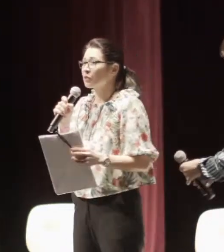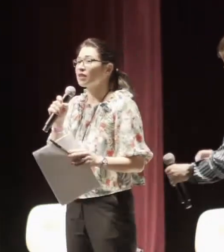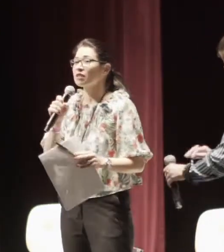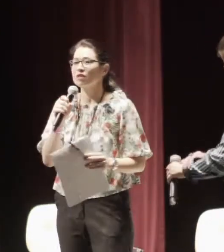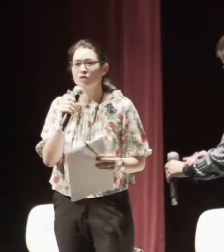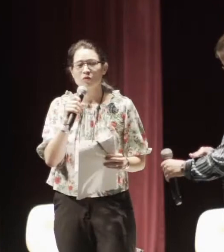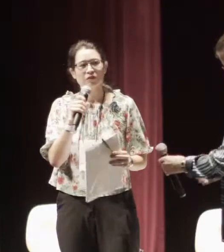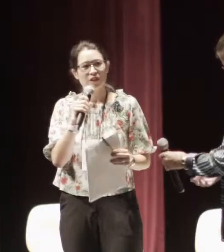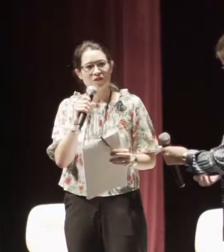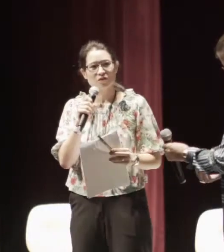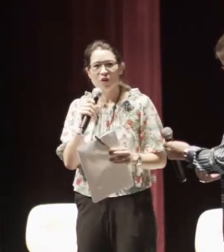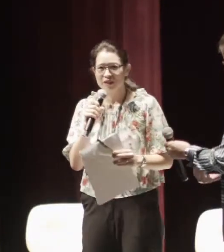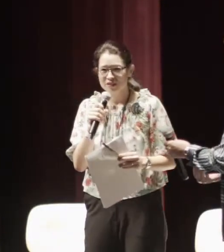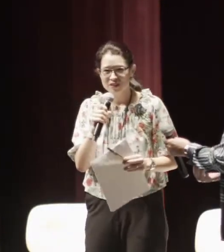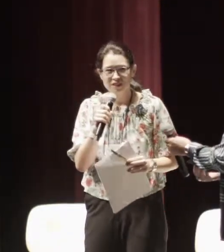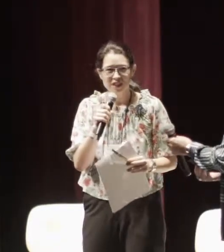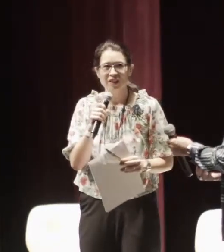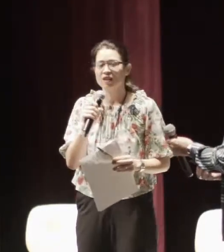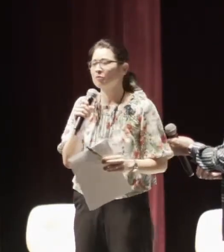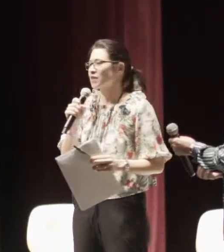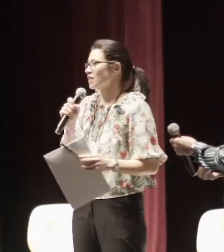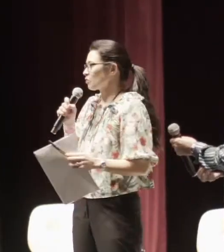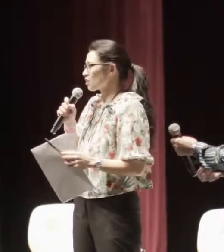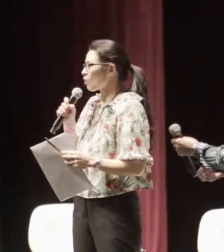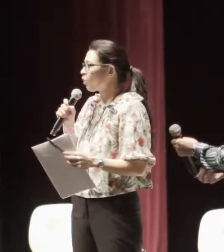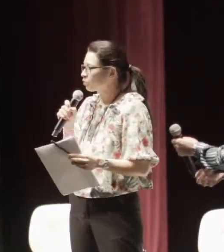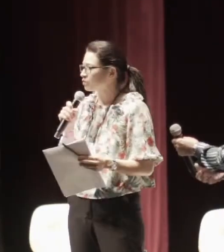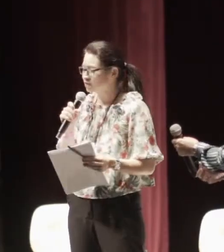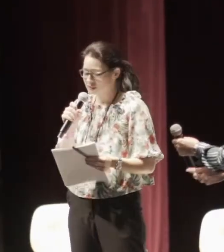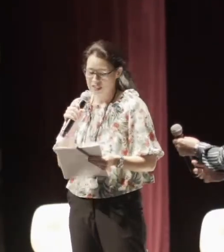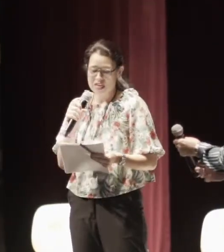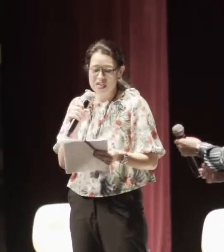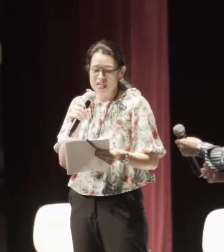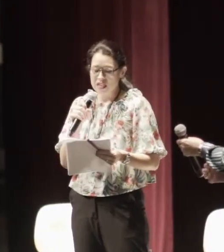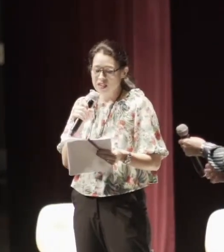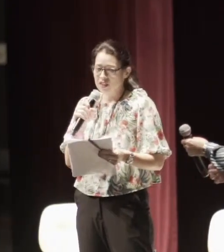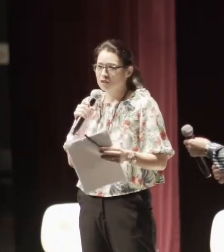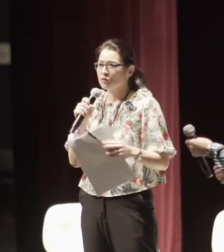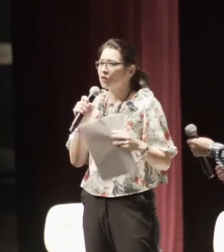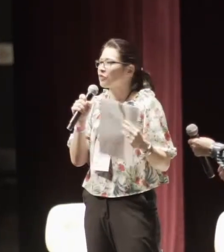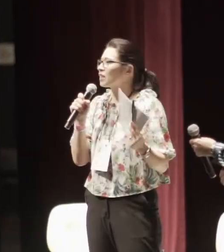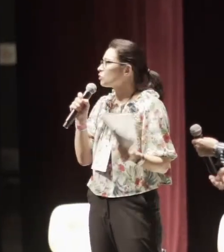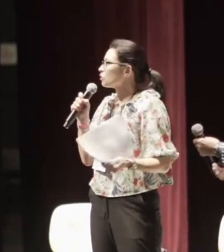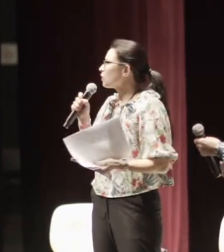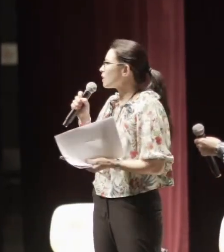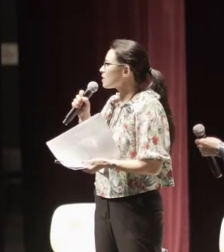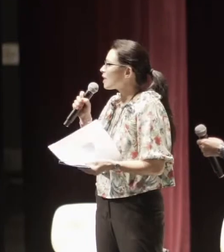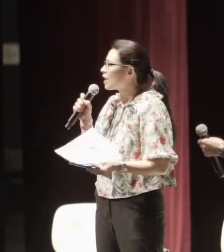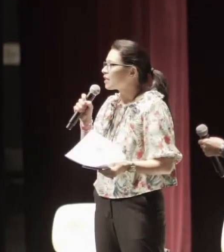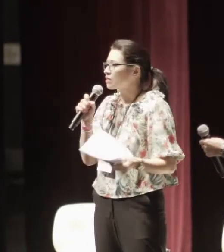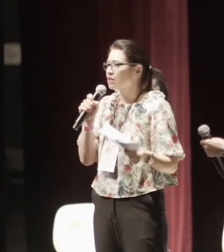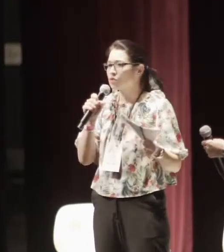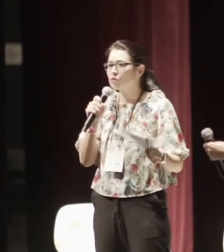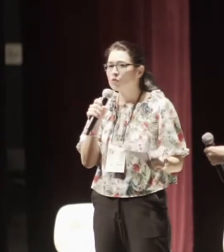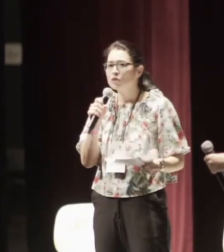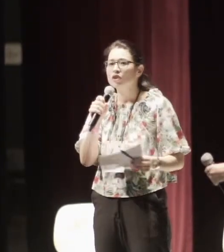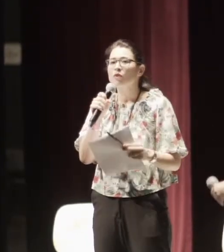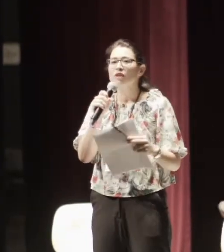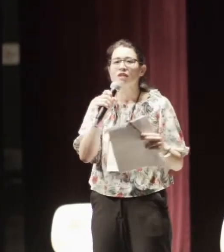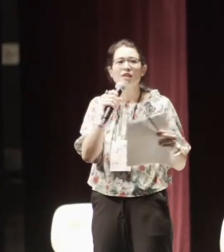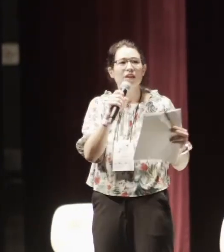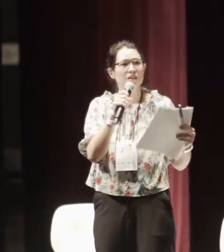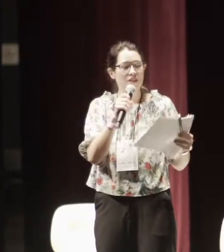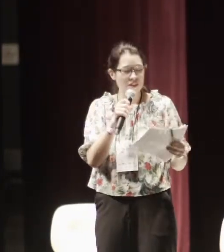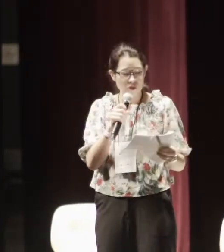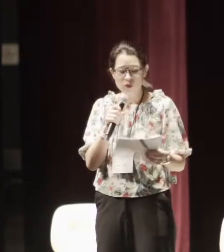interessante, que é a importância de contar histórias, né? E pensar nos encontros. E a gente foi falando de muitas ideias que